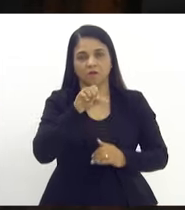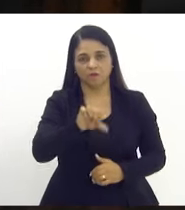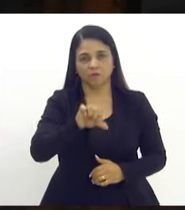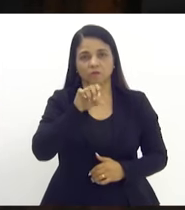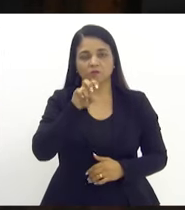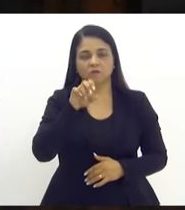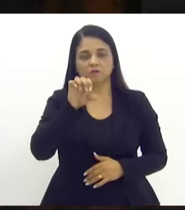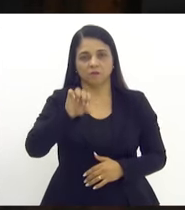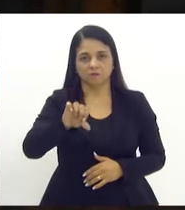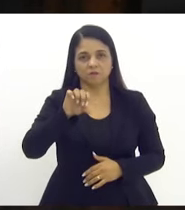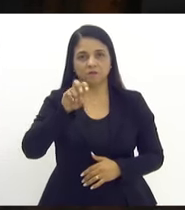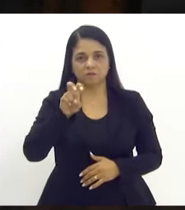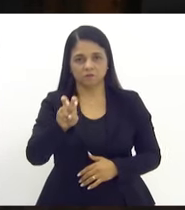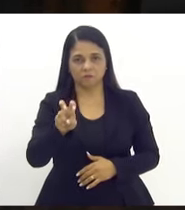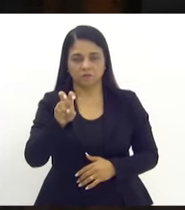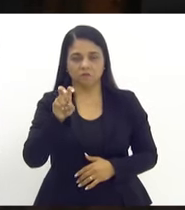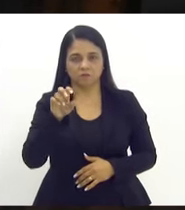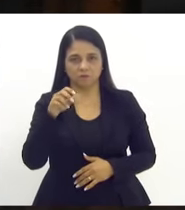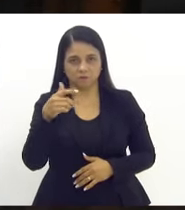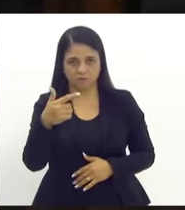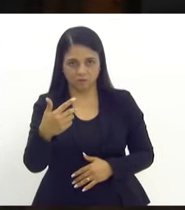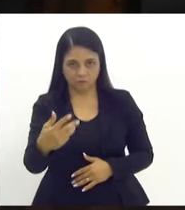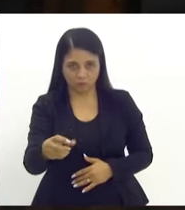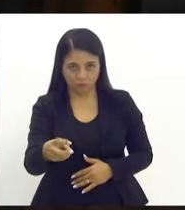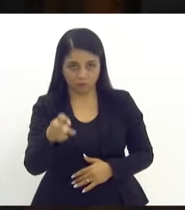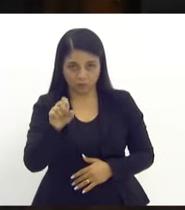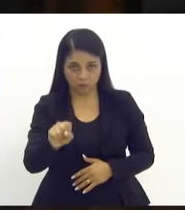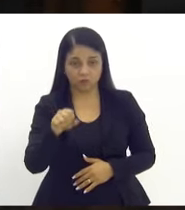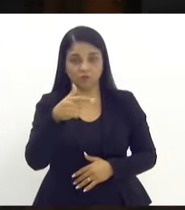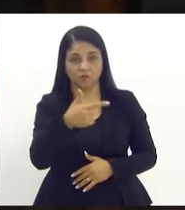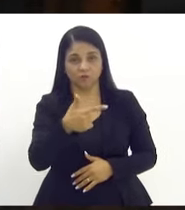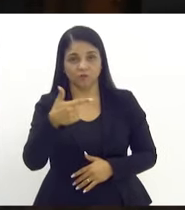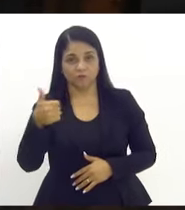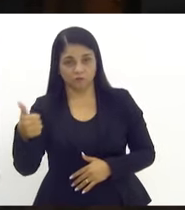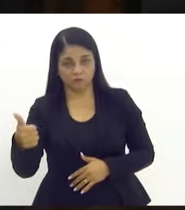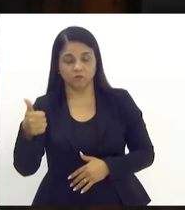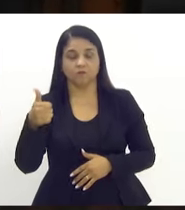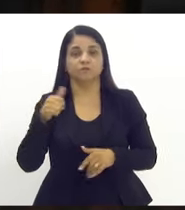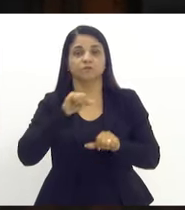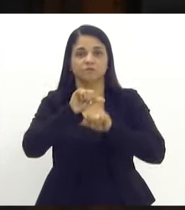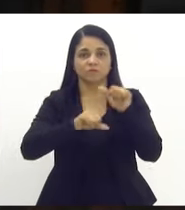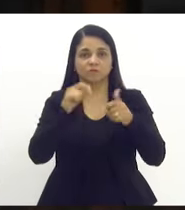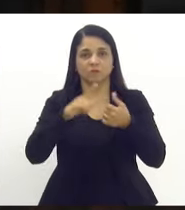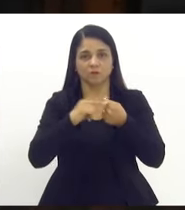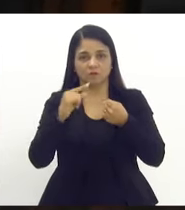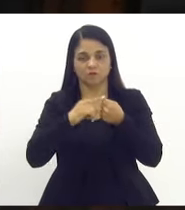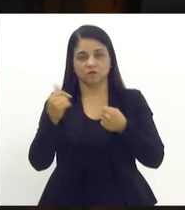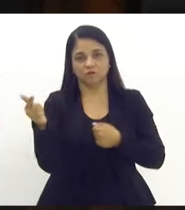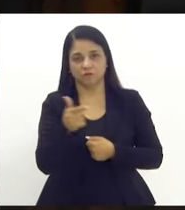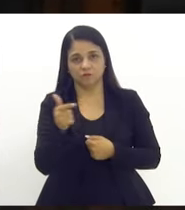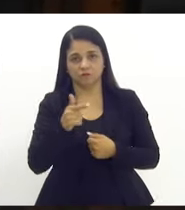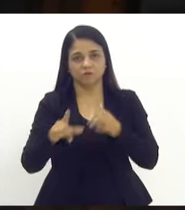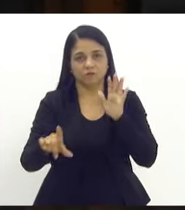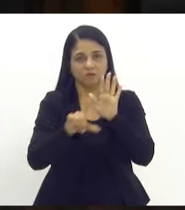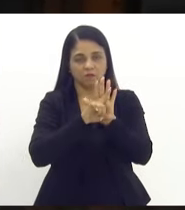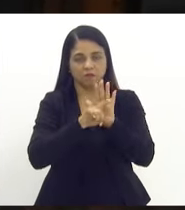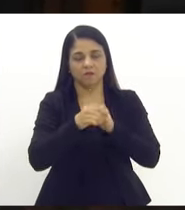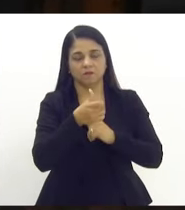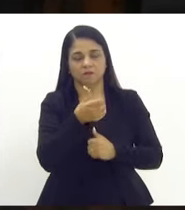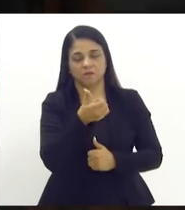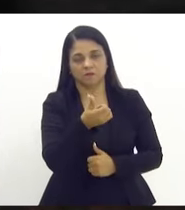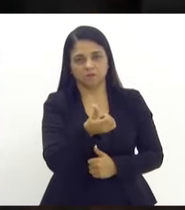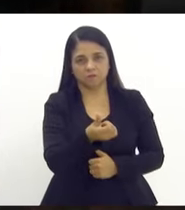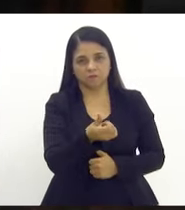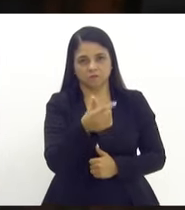de 30 de setembro de 2021, que alterou a redação do artigo 22 da lei